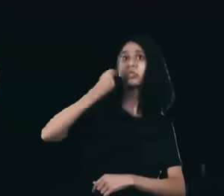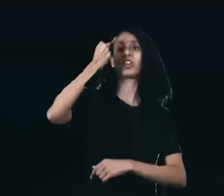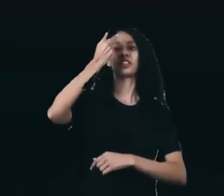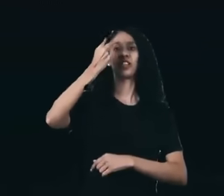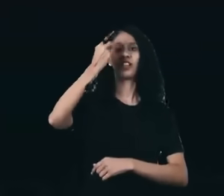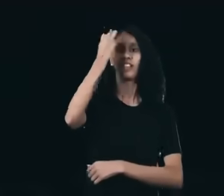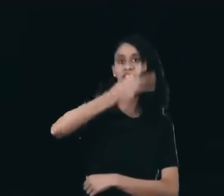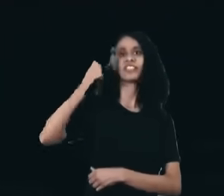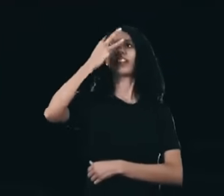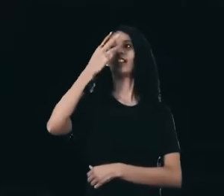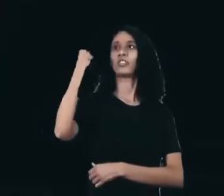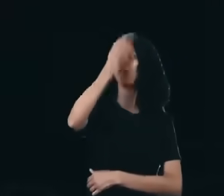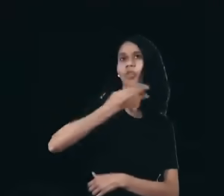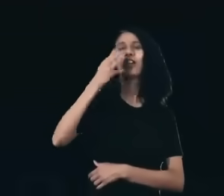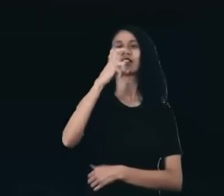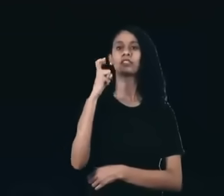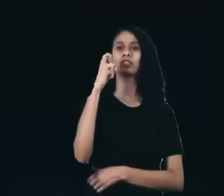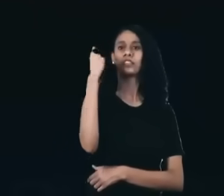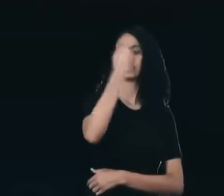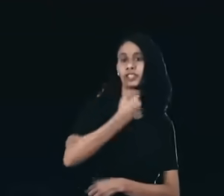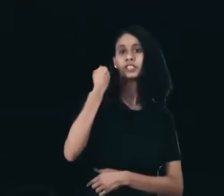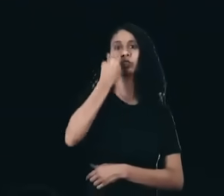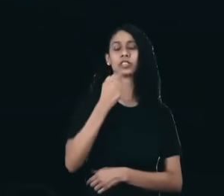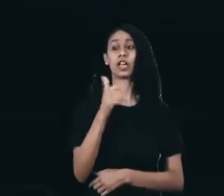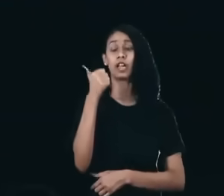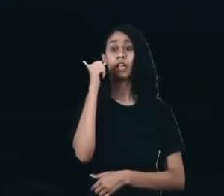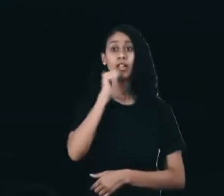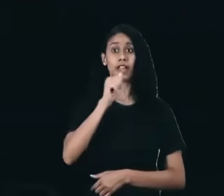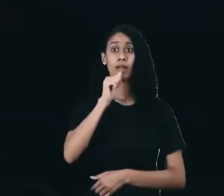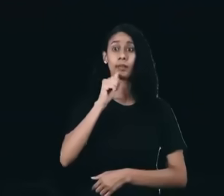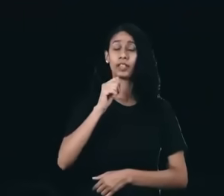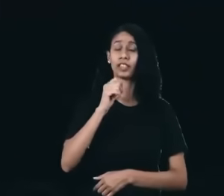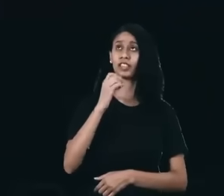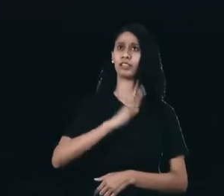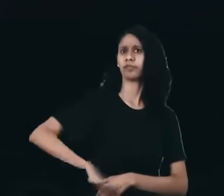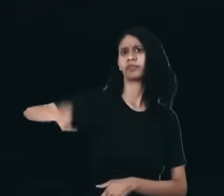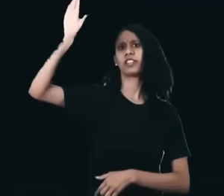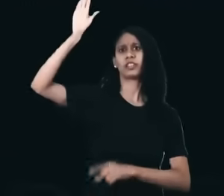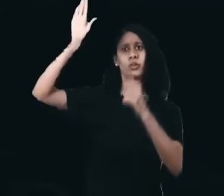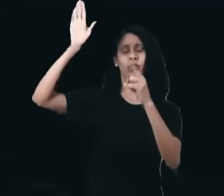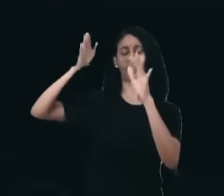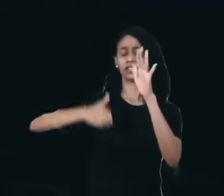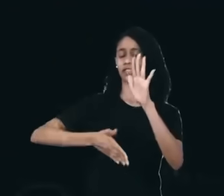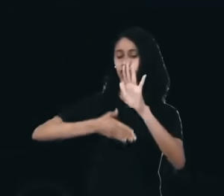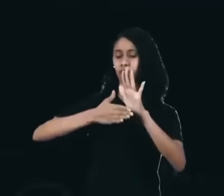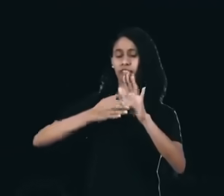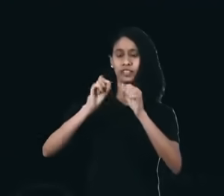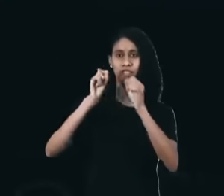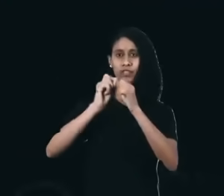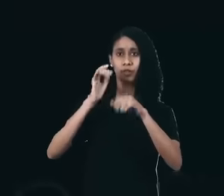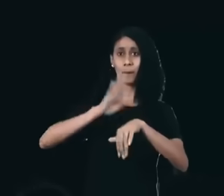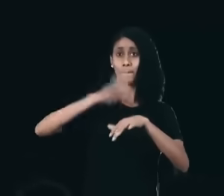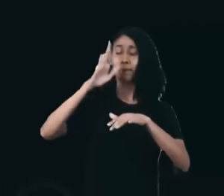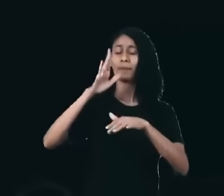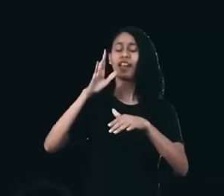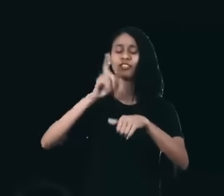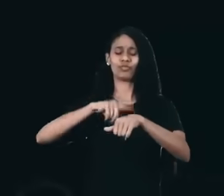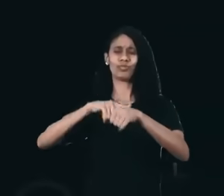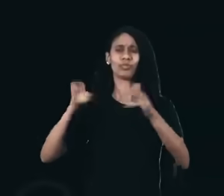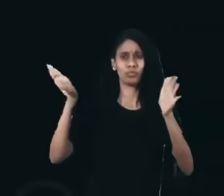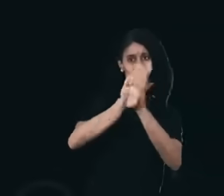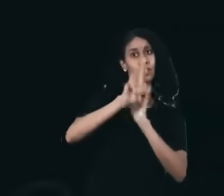3, 4... 5 horas, aí uma menina levantou a mão, foi a que tinha viajado mais tempo. Aquela moça subiu no púlpito e o pastor